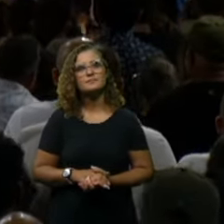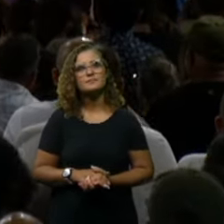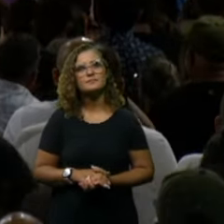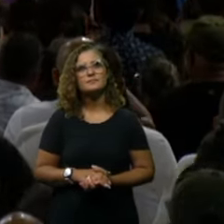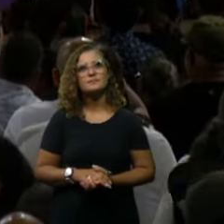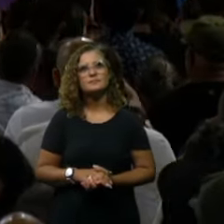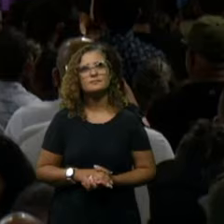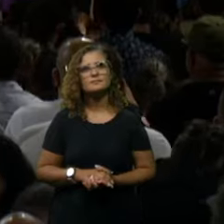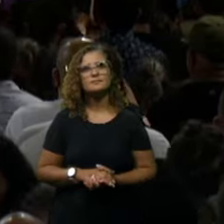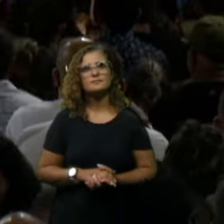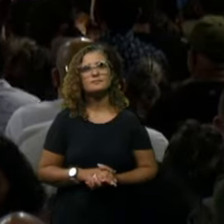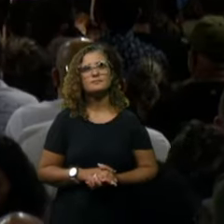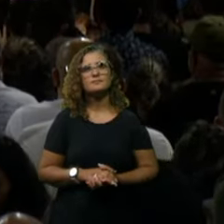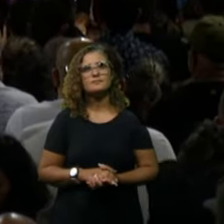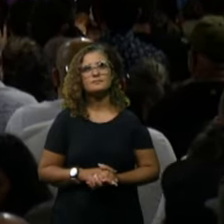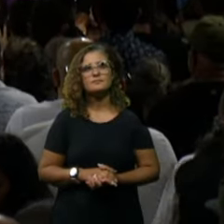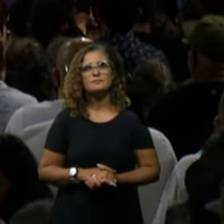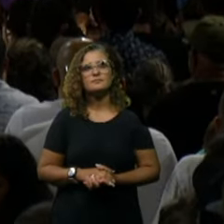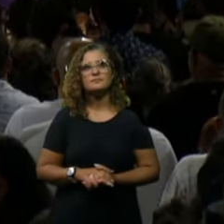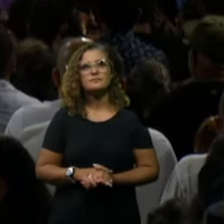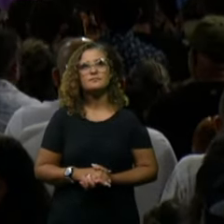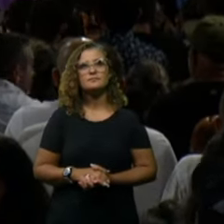E aí